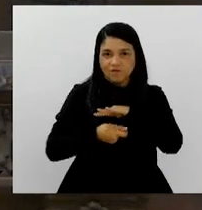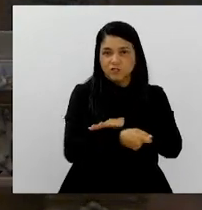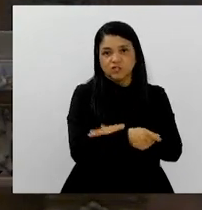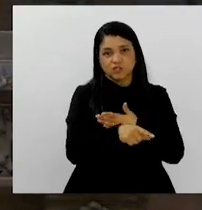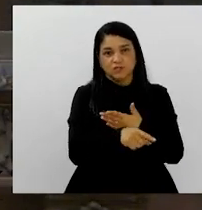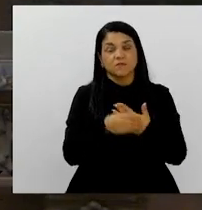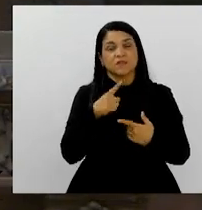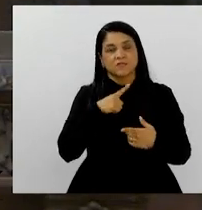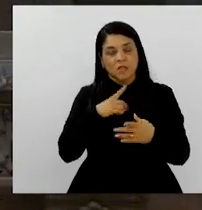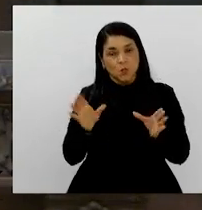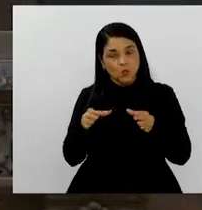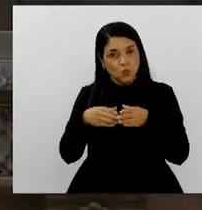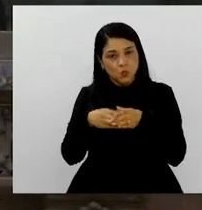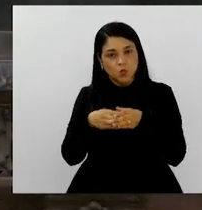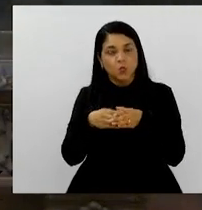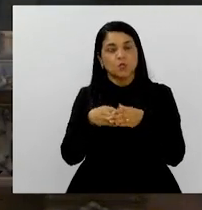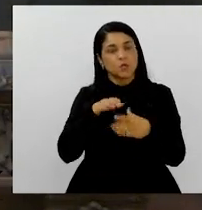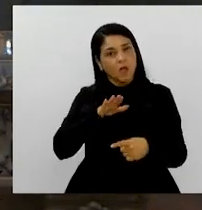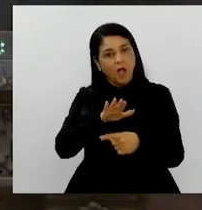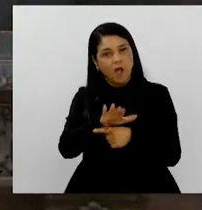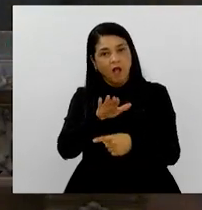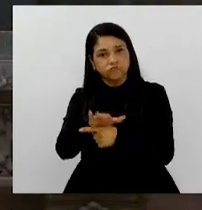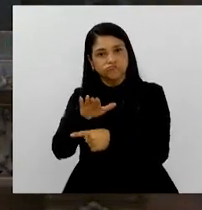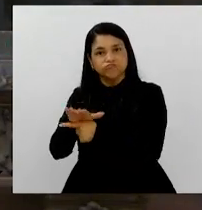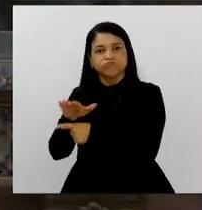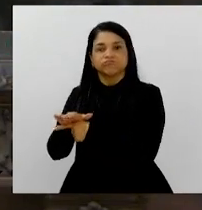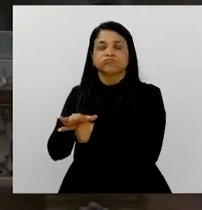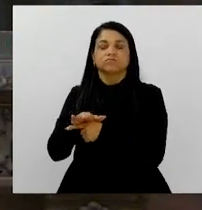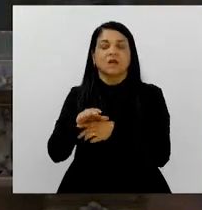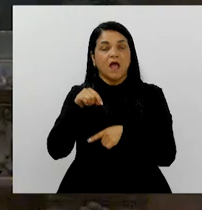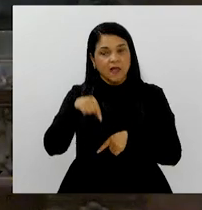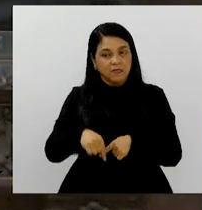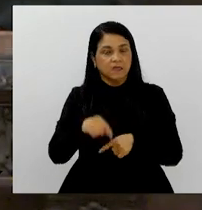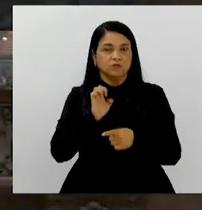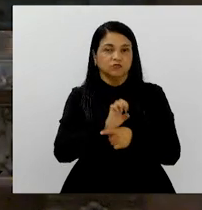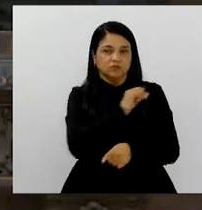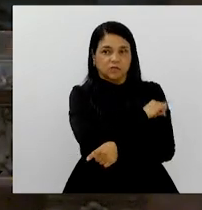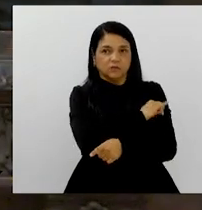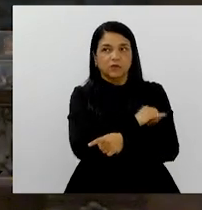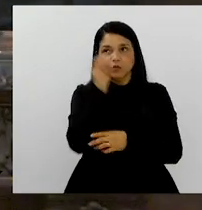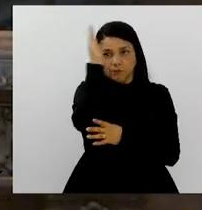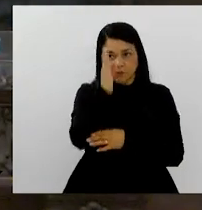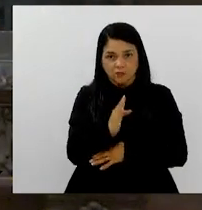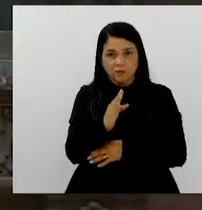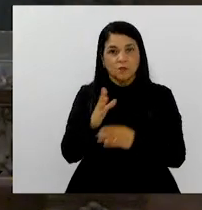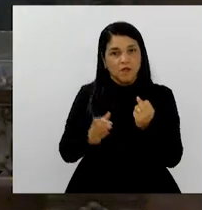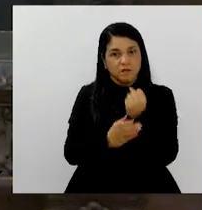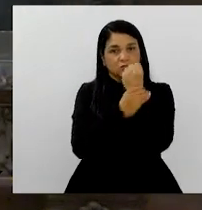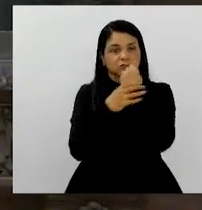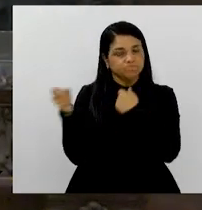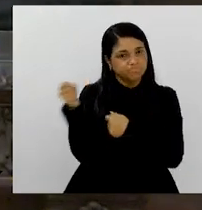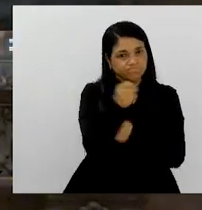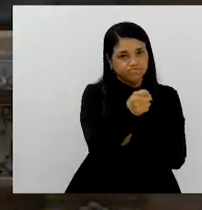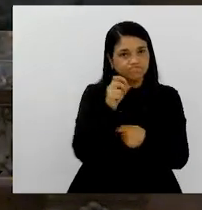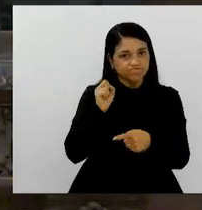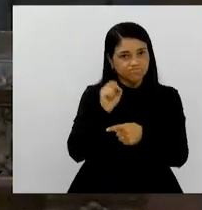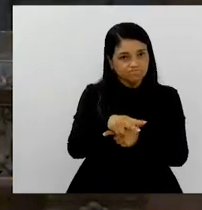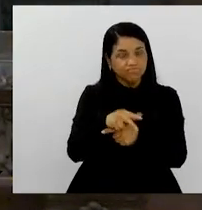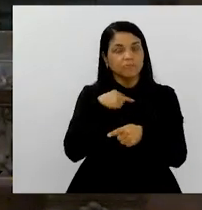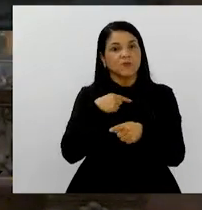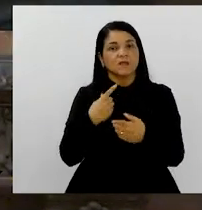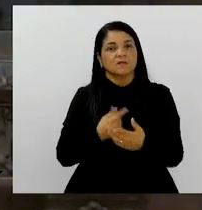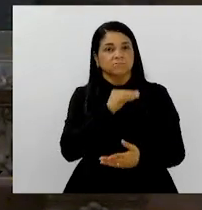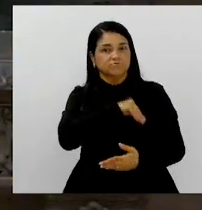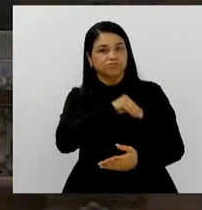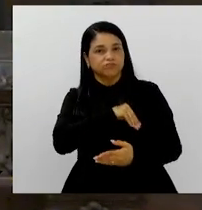segmento que contribui aqui e em todo o Brasil para garantir emprego, renda,